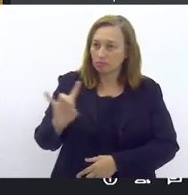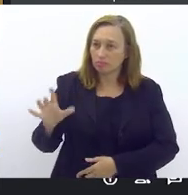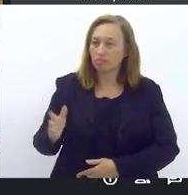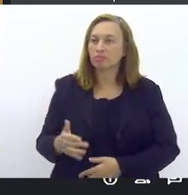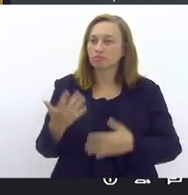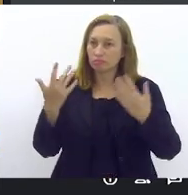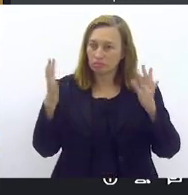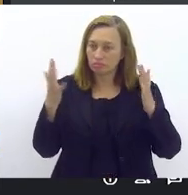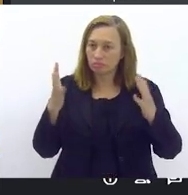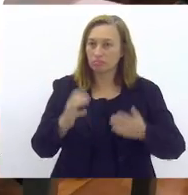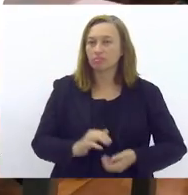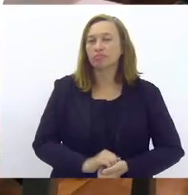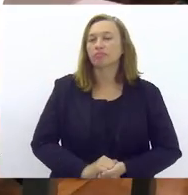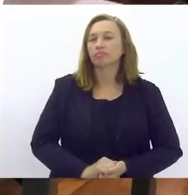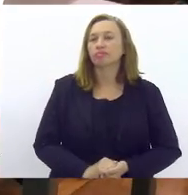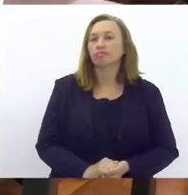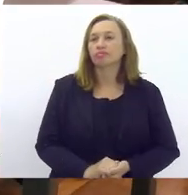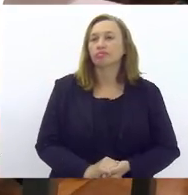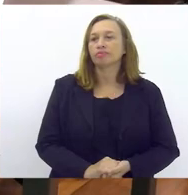hoje.